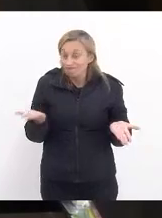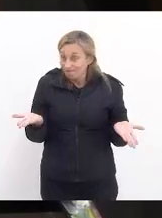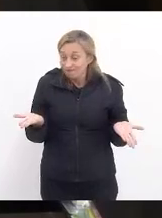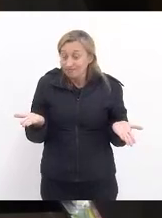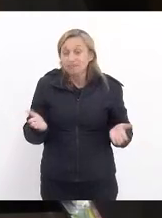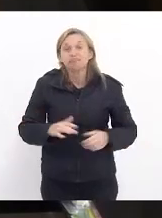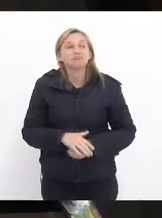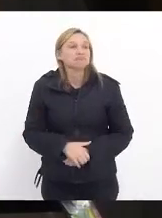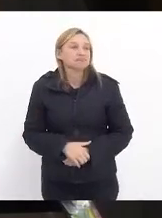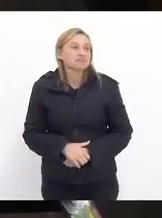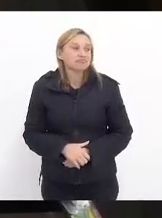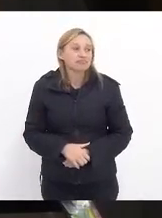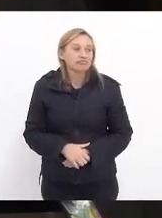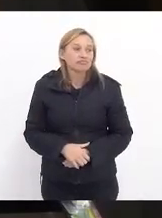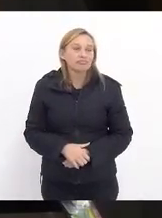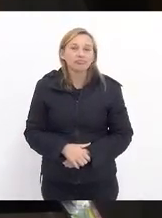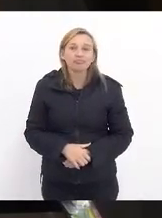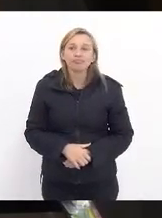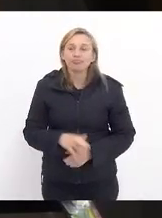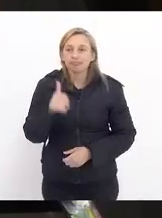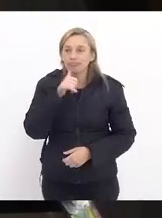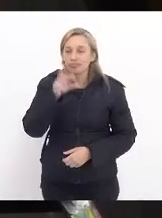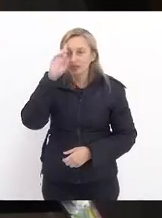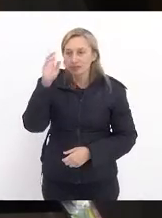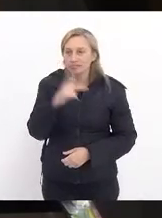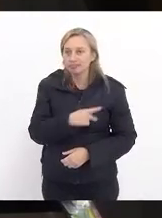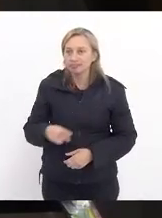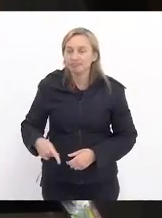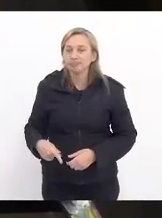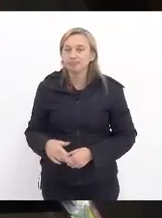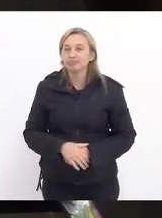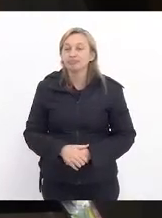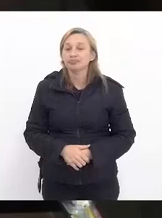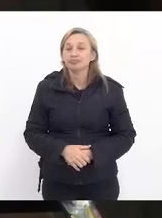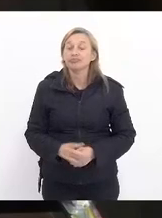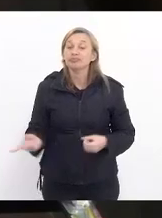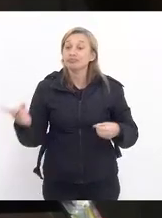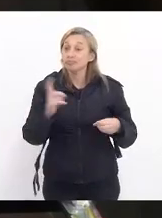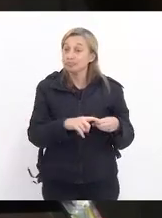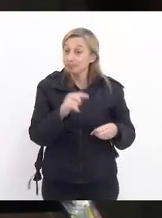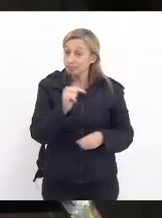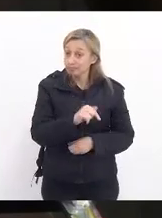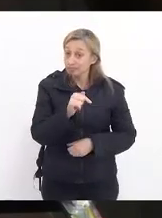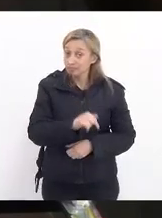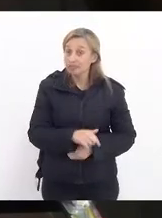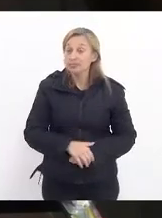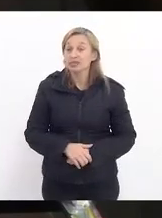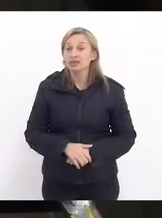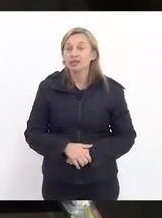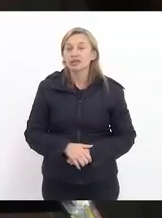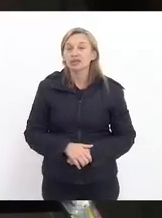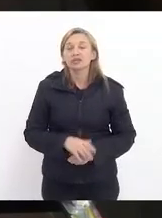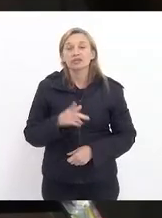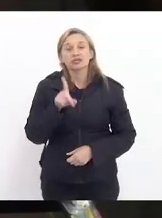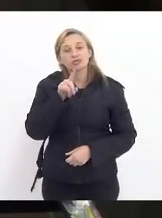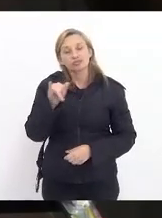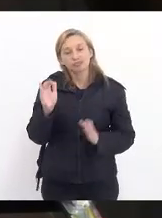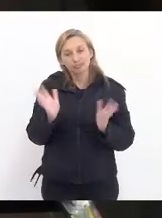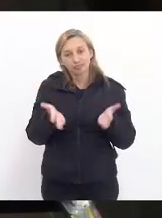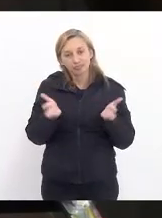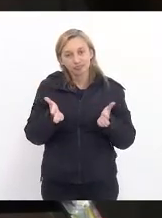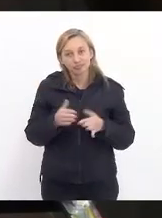dito isso senhora Presidente volta aqui ao dia de